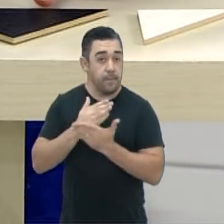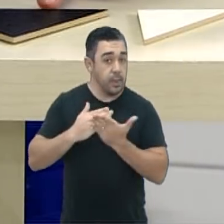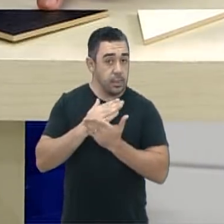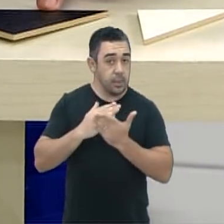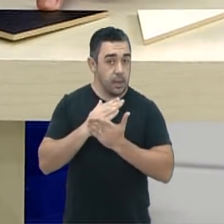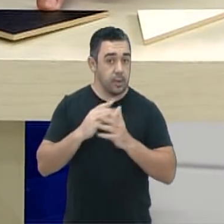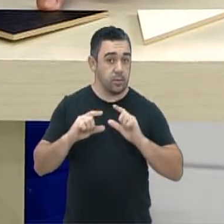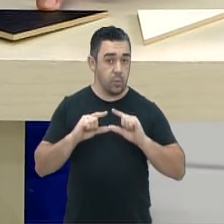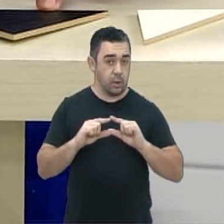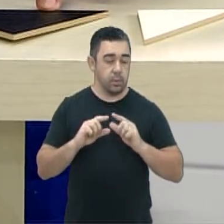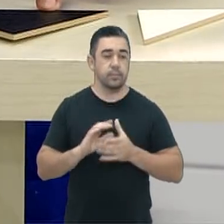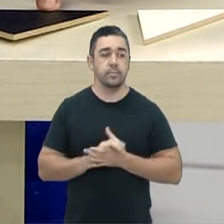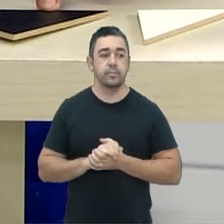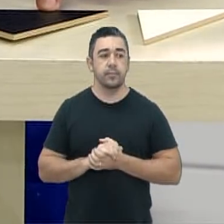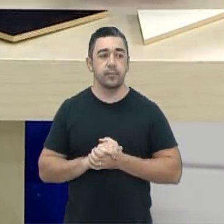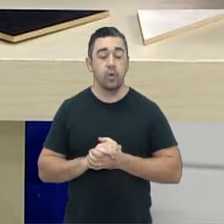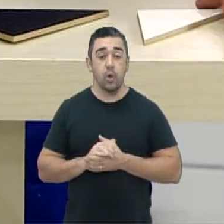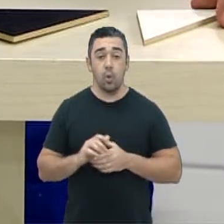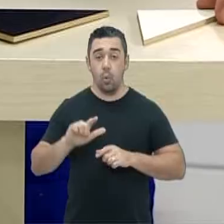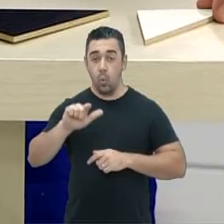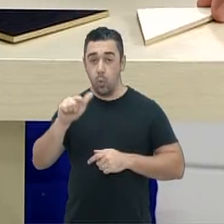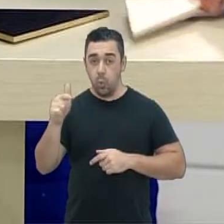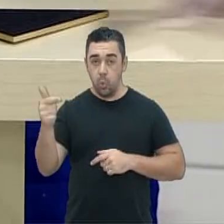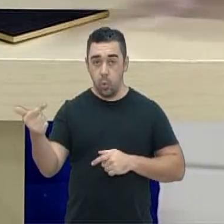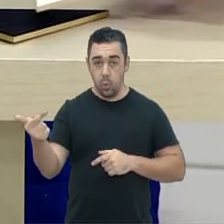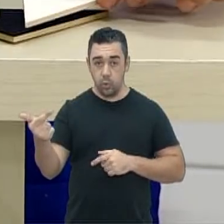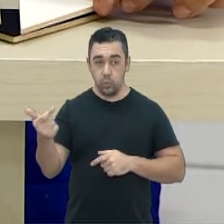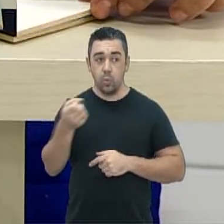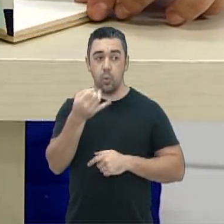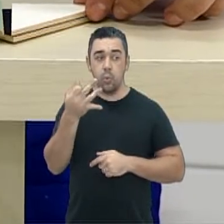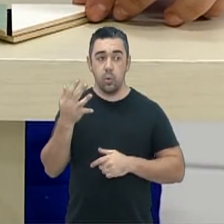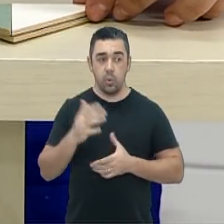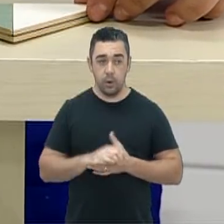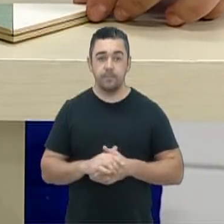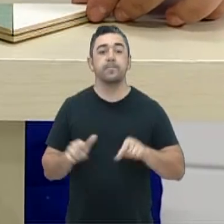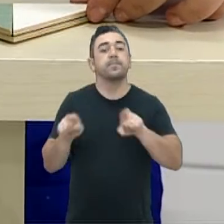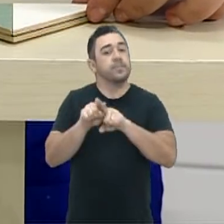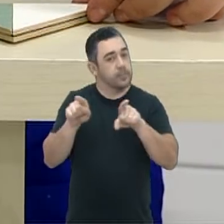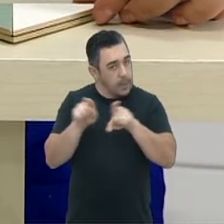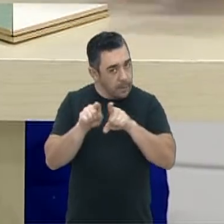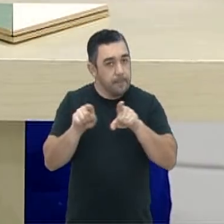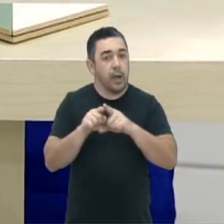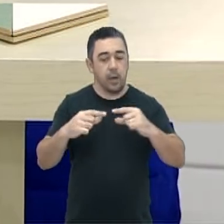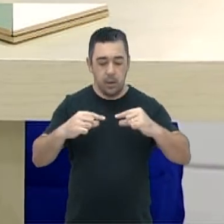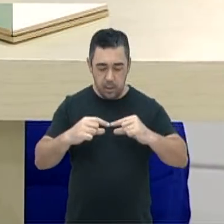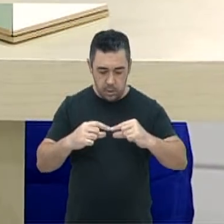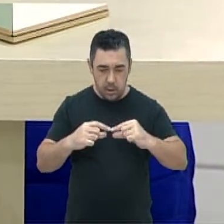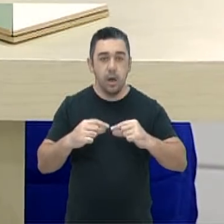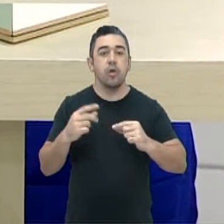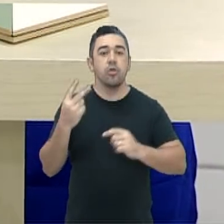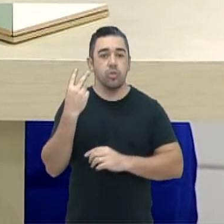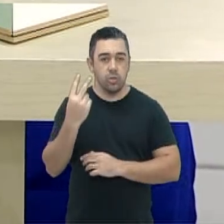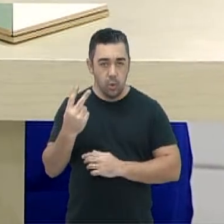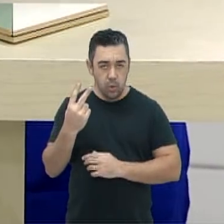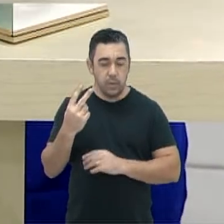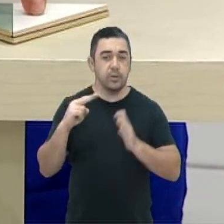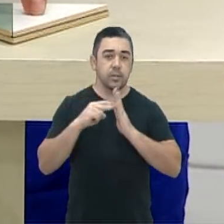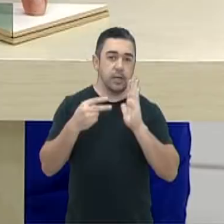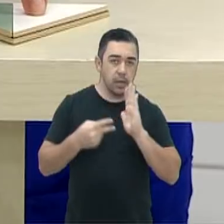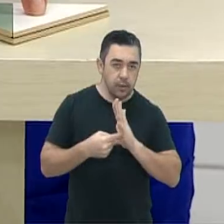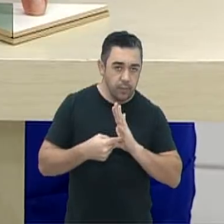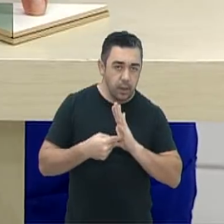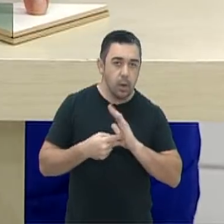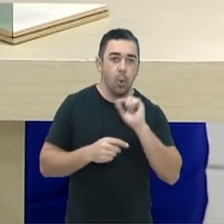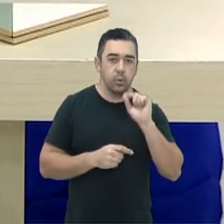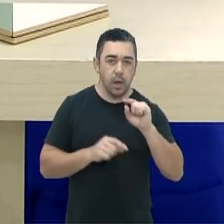E do triângulo médio? Eu vou ter o quê? 2 também. Ah, então quer dizer que esse quadrado